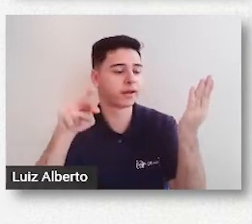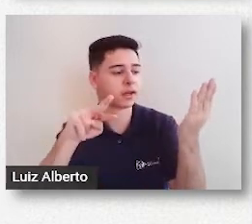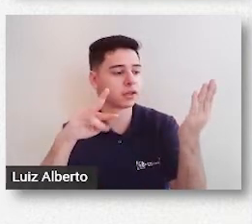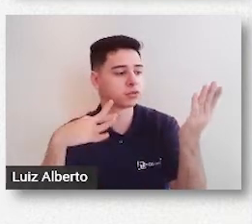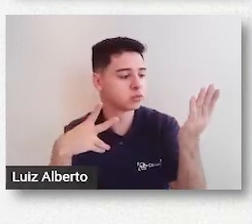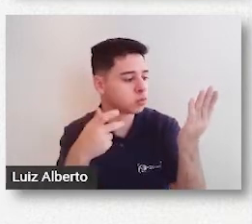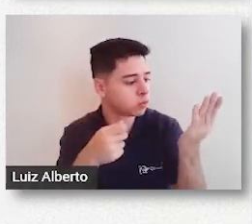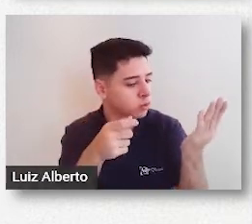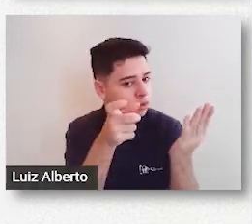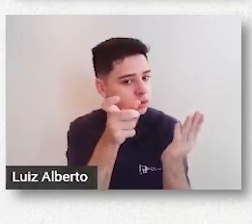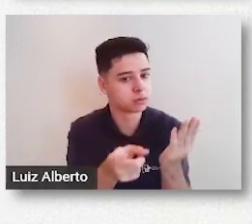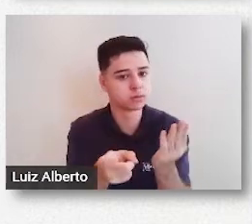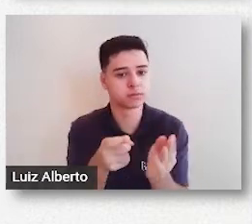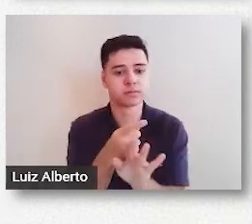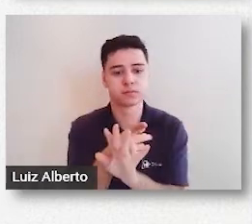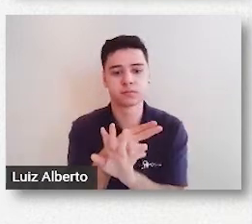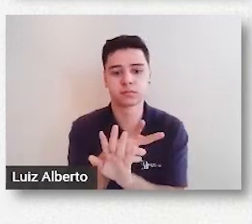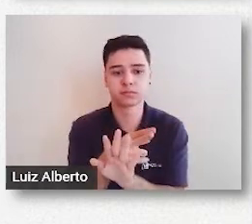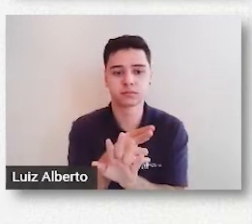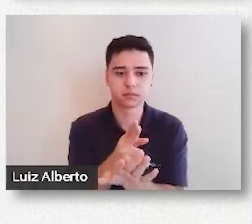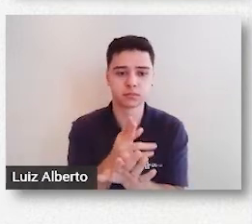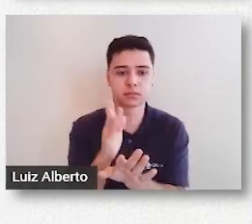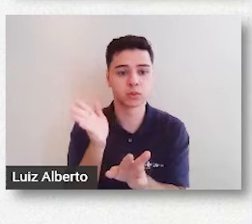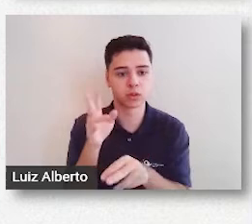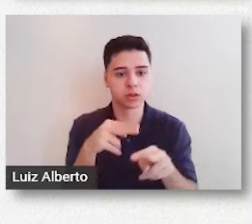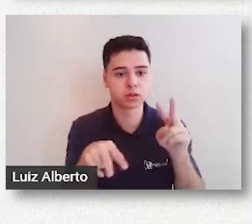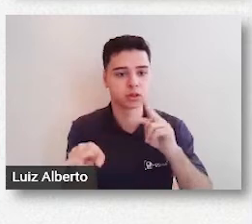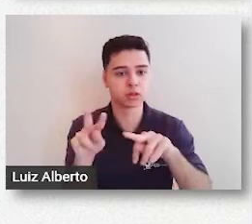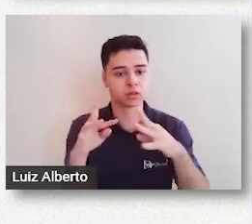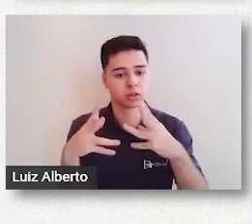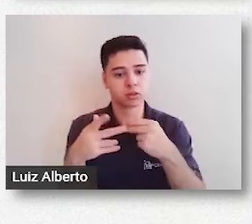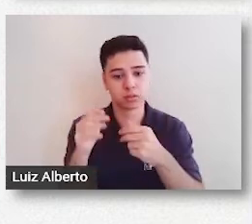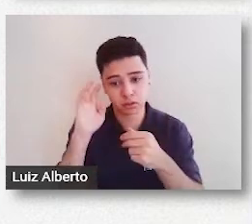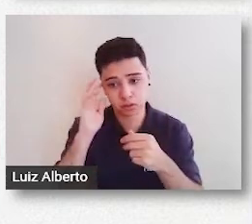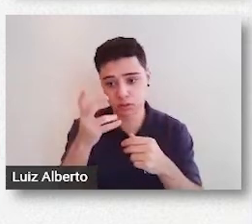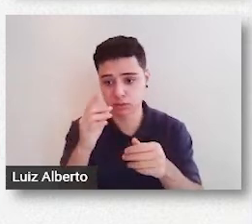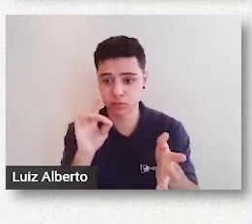os especialistas chegaram a essa conclusão de que é, sim,